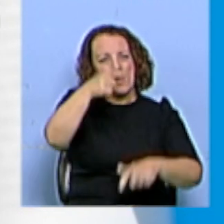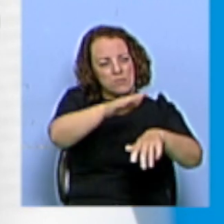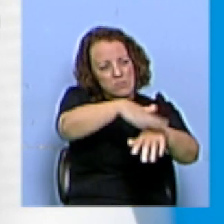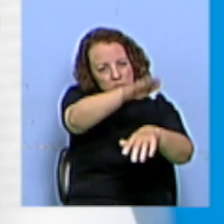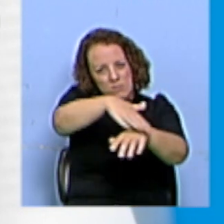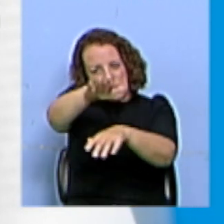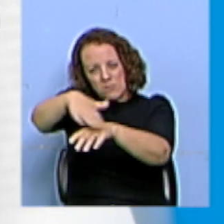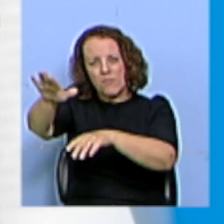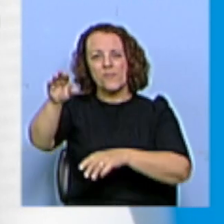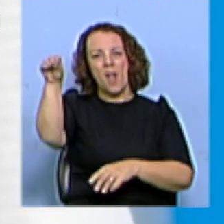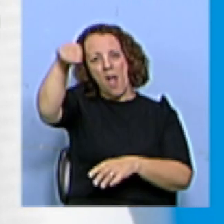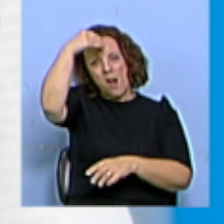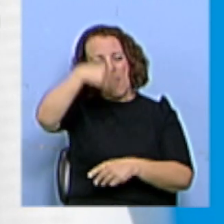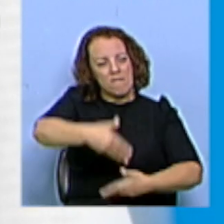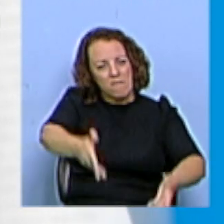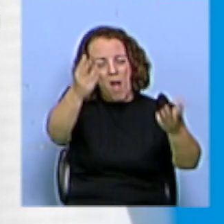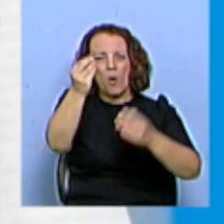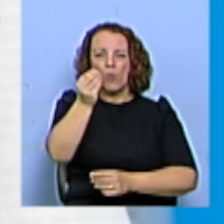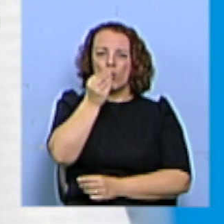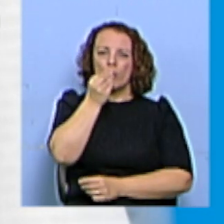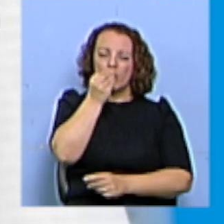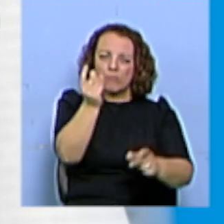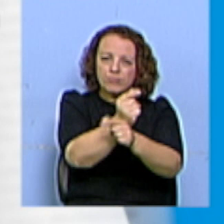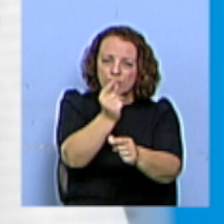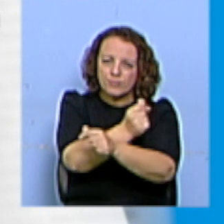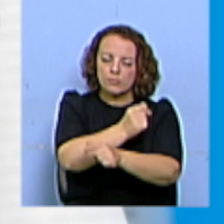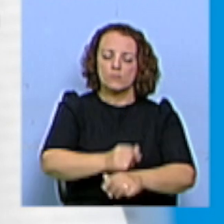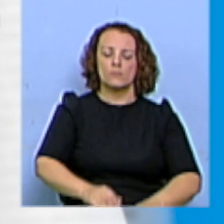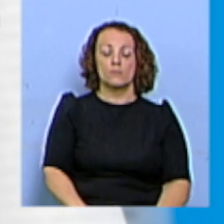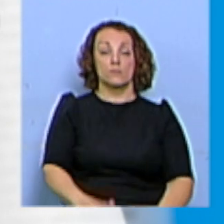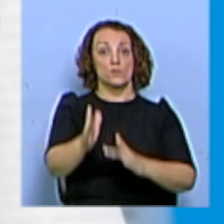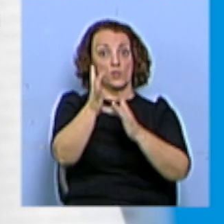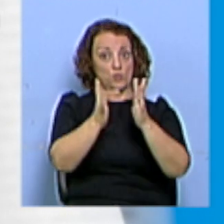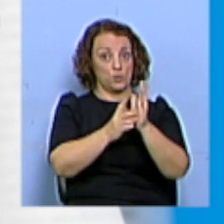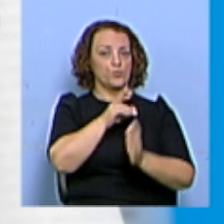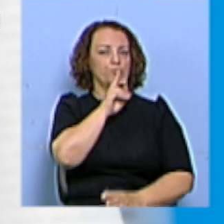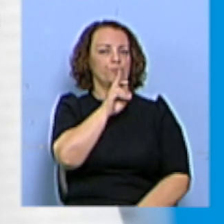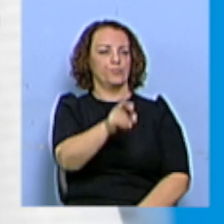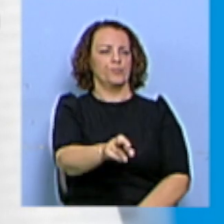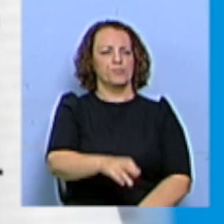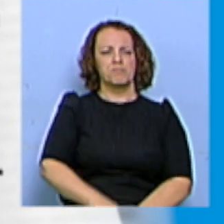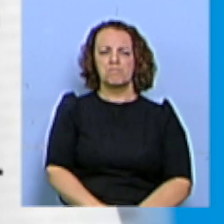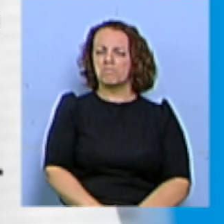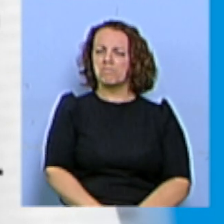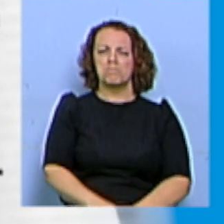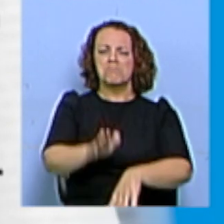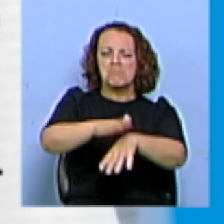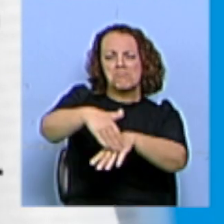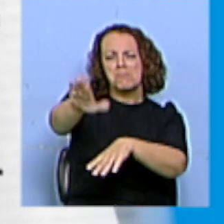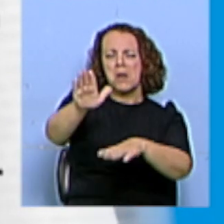às aldeias comprar alimento. Mas Jesus respondeu-lhes: Não precisam de se ir